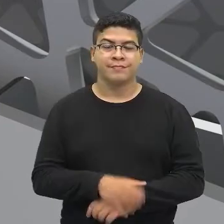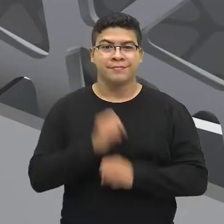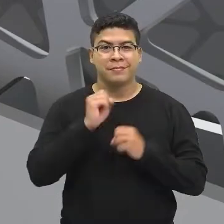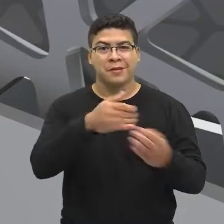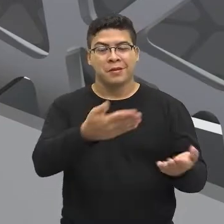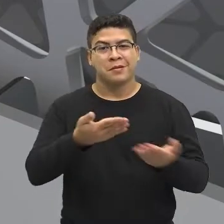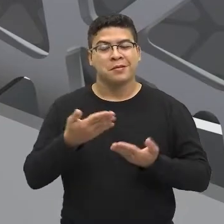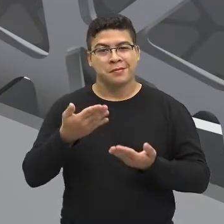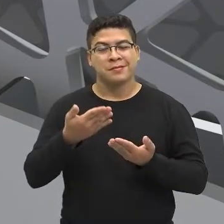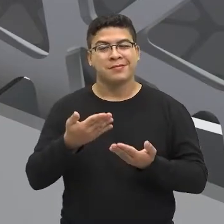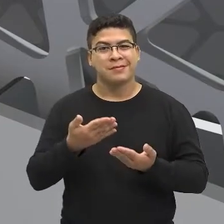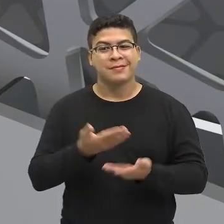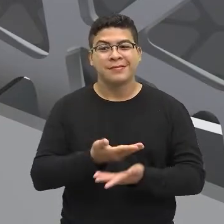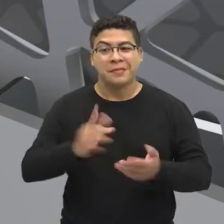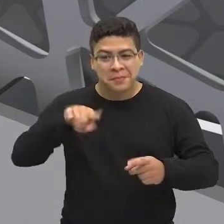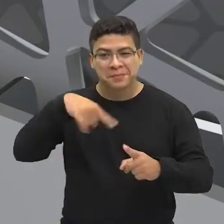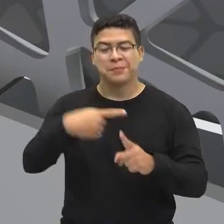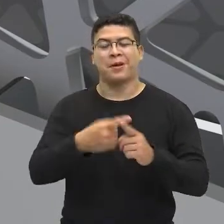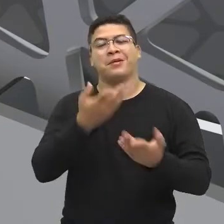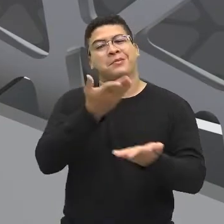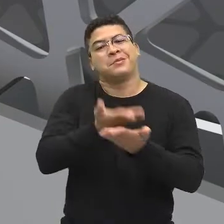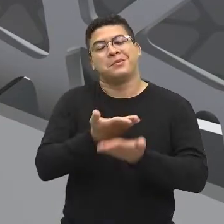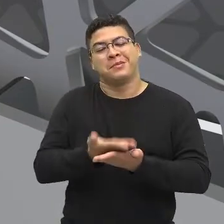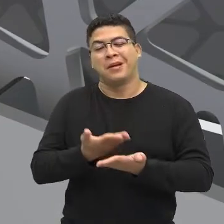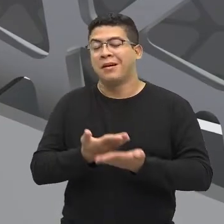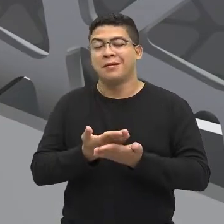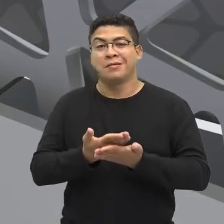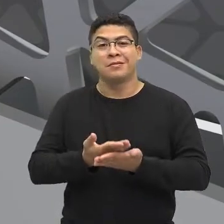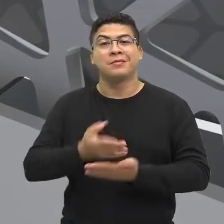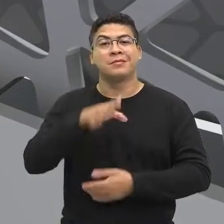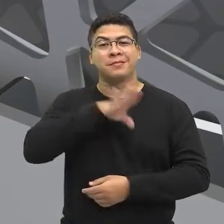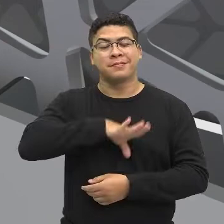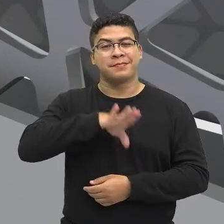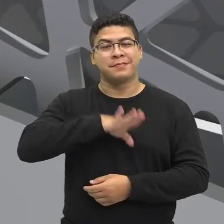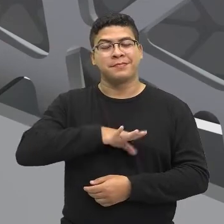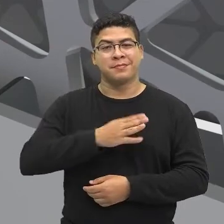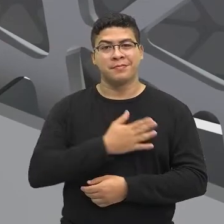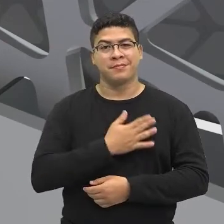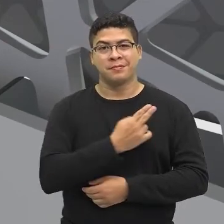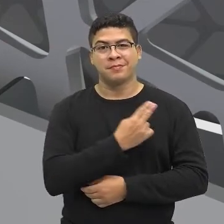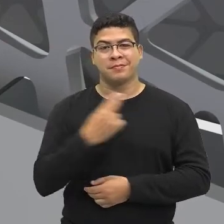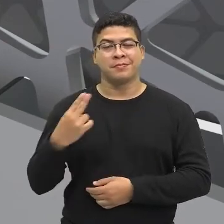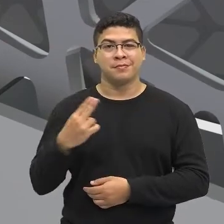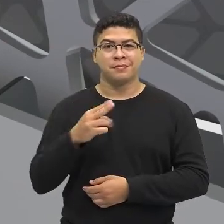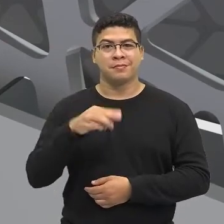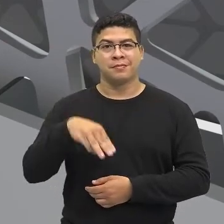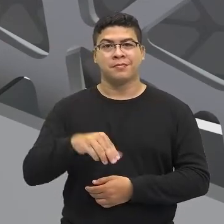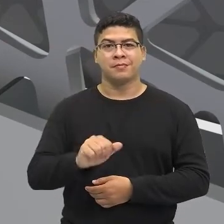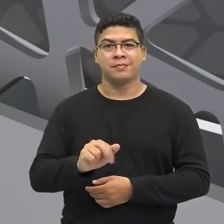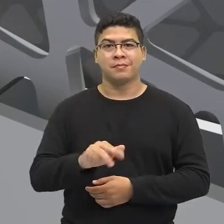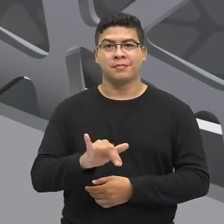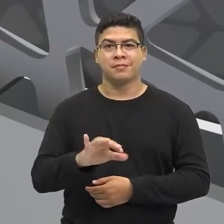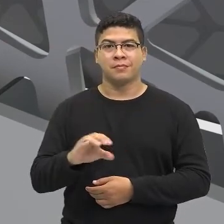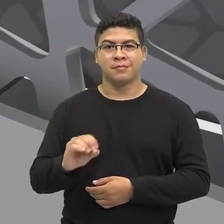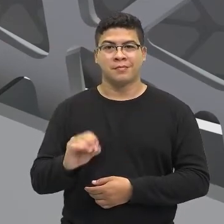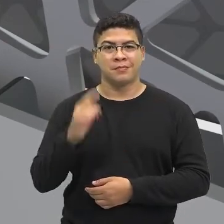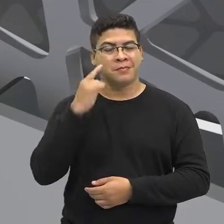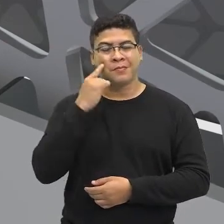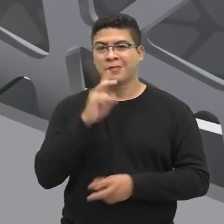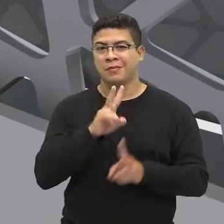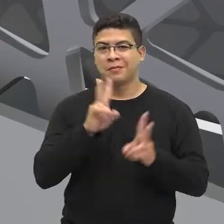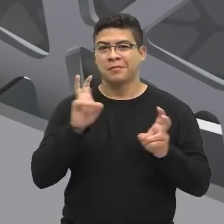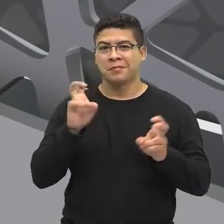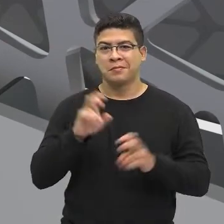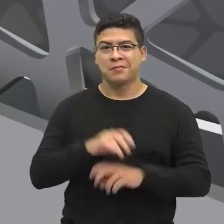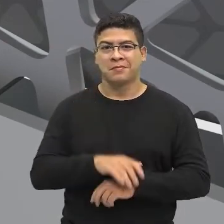Sejam bem-vindos! Mais uma aula de língua portuguesa. Sou o professor Mário. Vamos ao objeto do conhecimento da aula de hoje? Vamos lá,